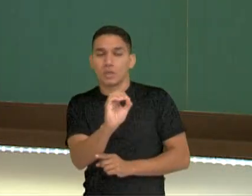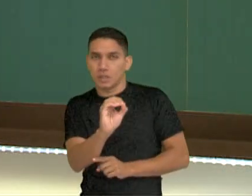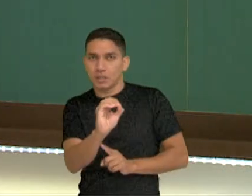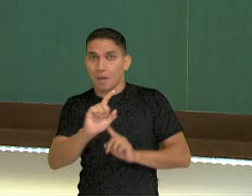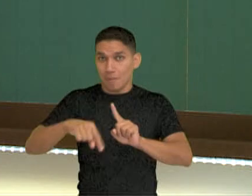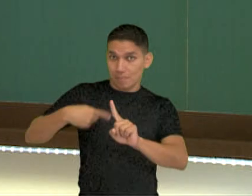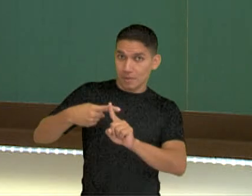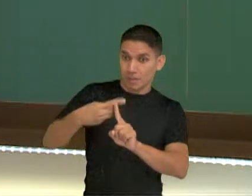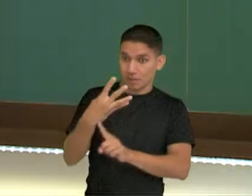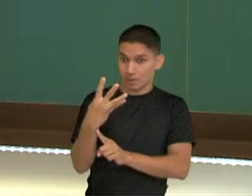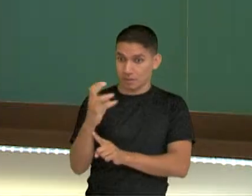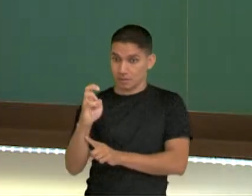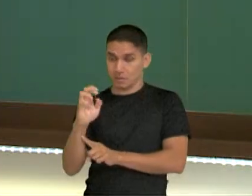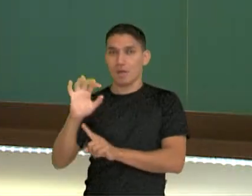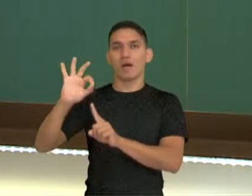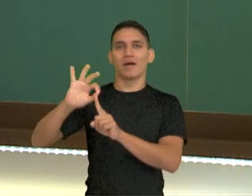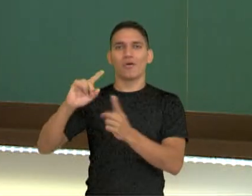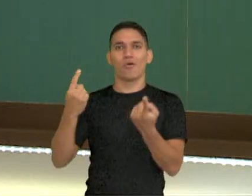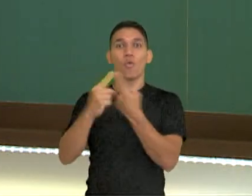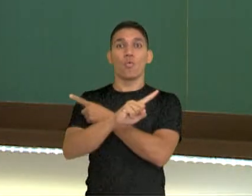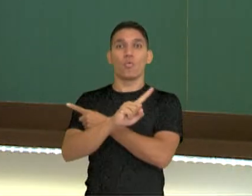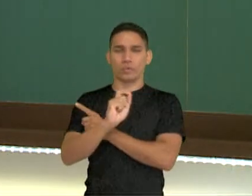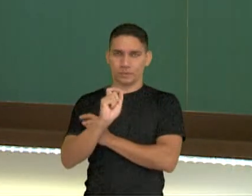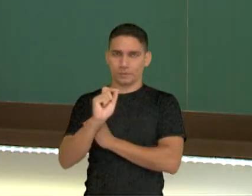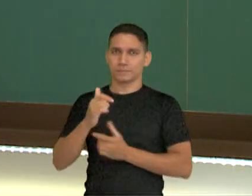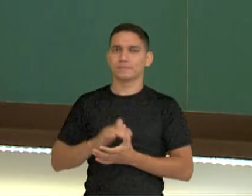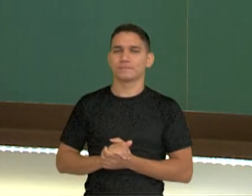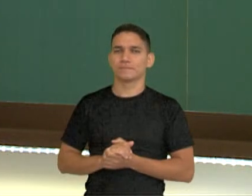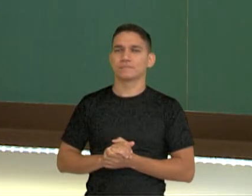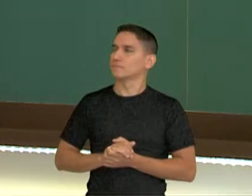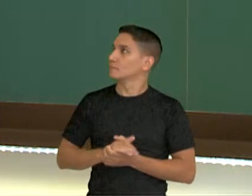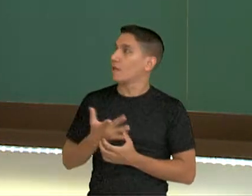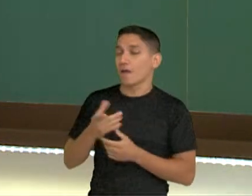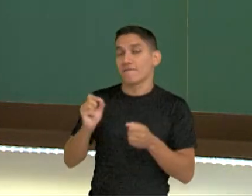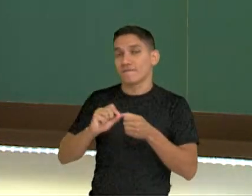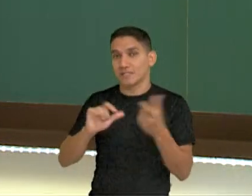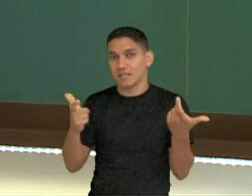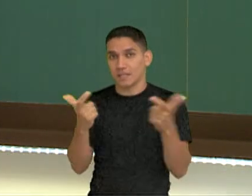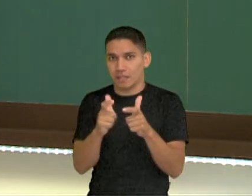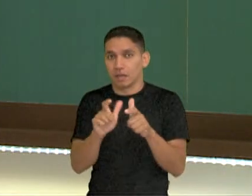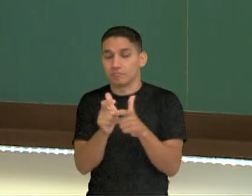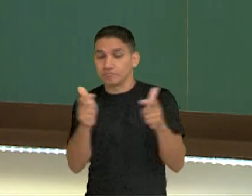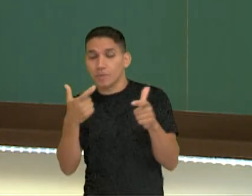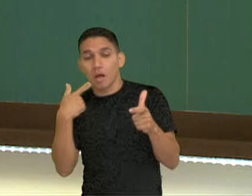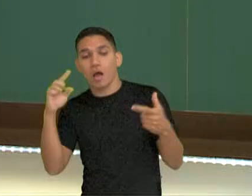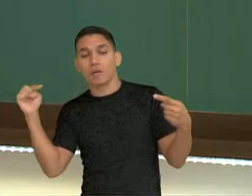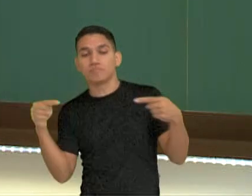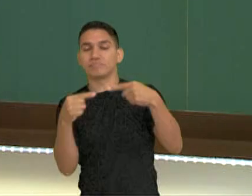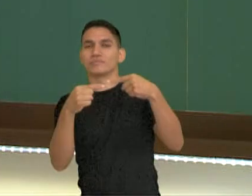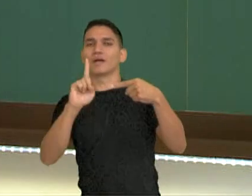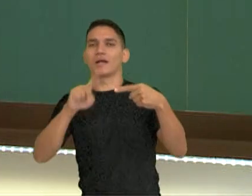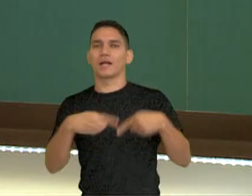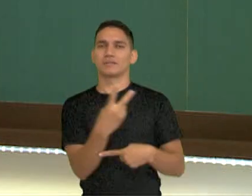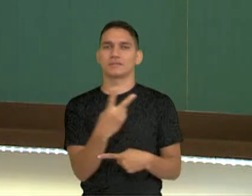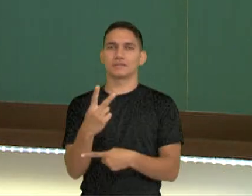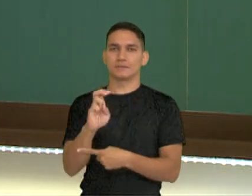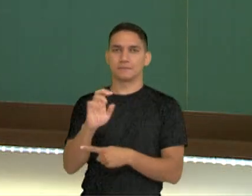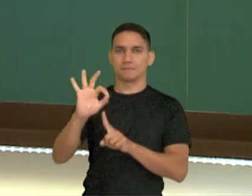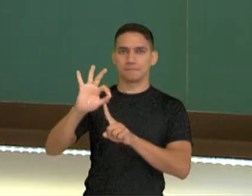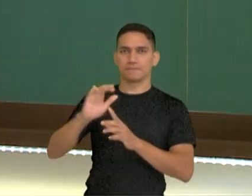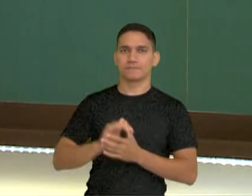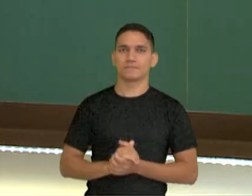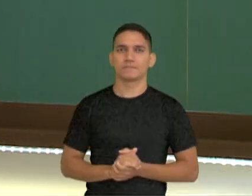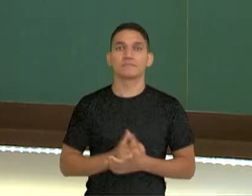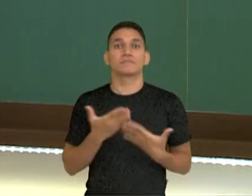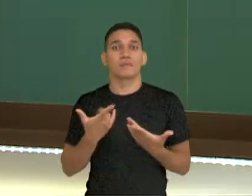mais 45 graus. Eu fiz o contrário do que a gente fazia na redução. E aí eu encontrei o ângulo de 225